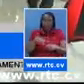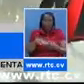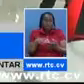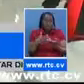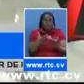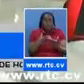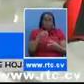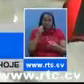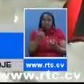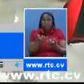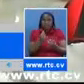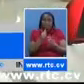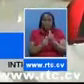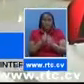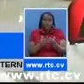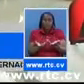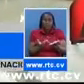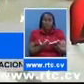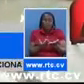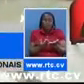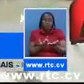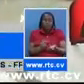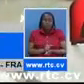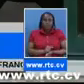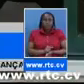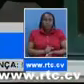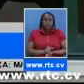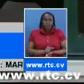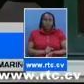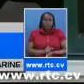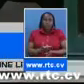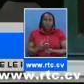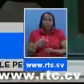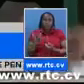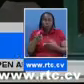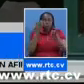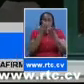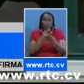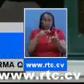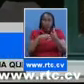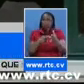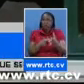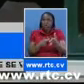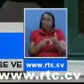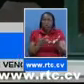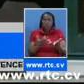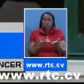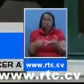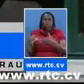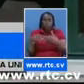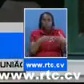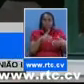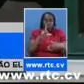estar livre organiza na back-office, através de otimização de processos, através de tecnologias, através de